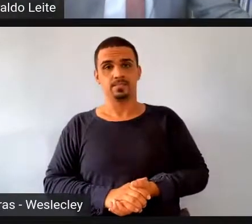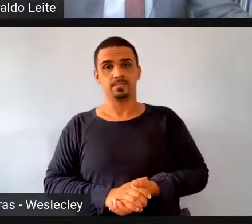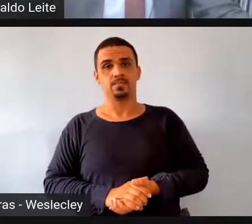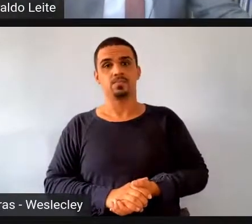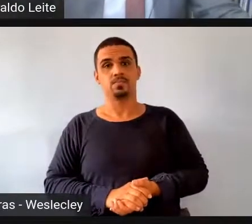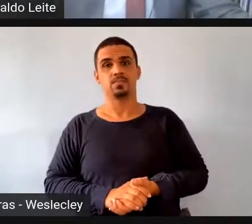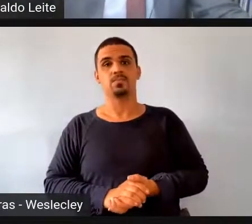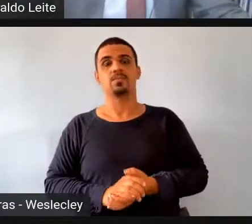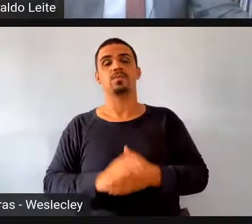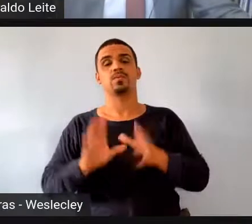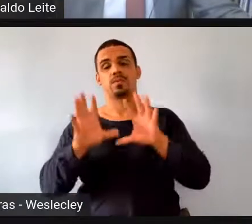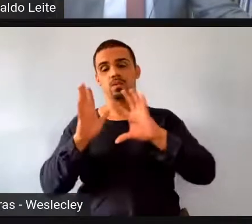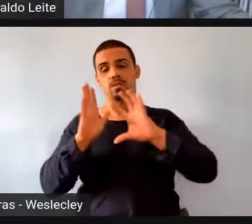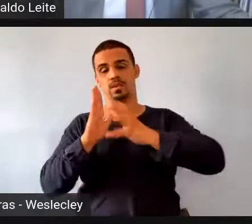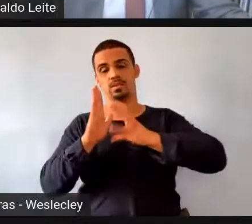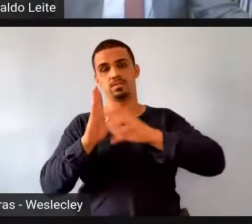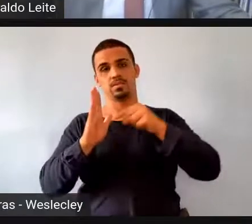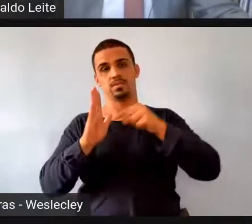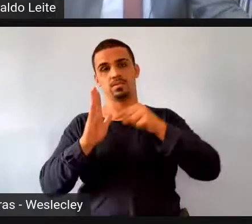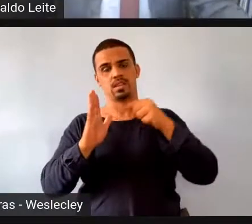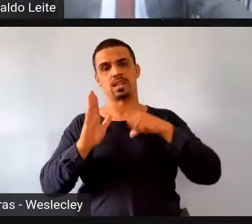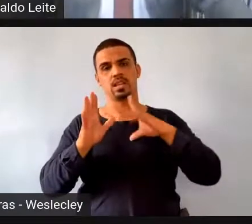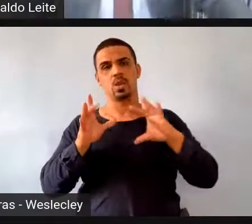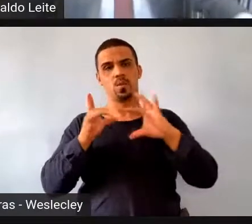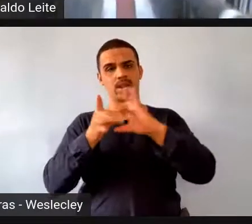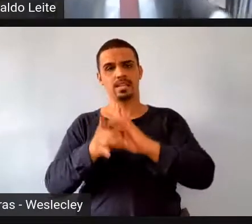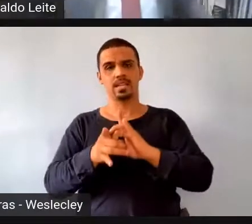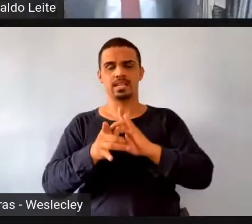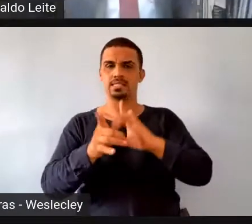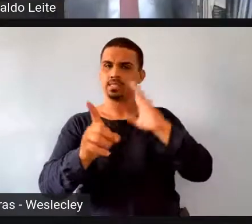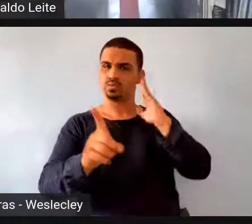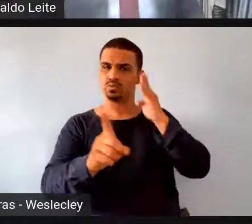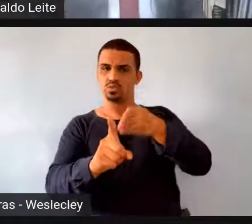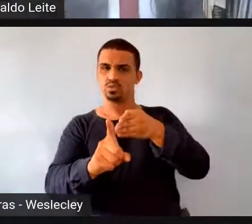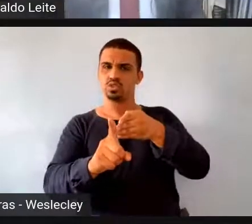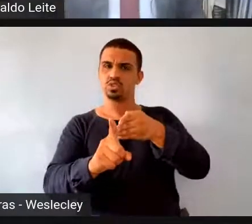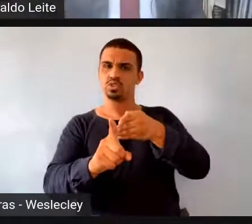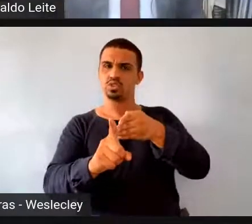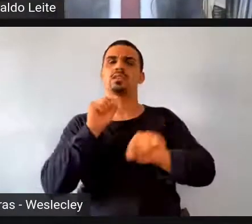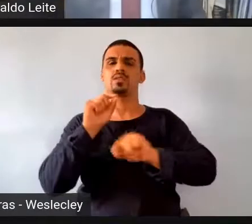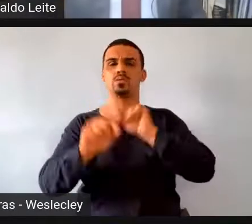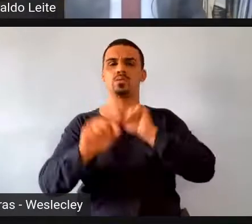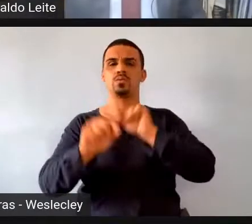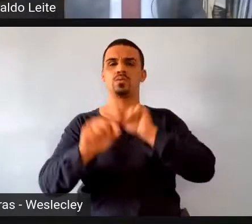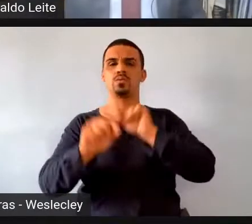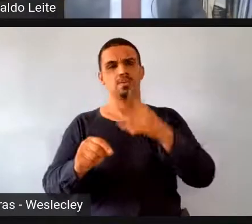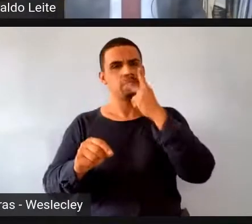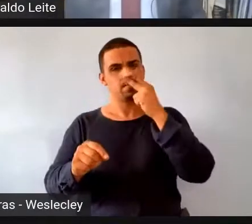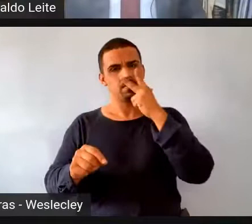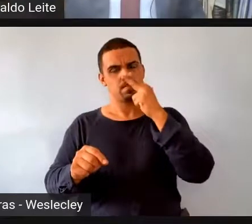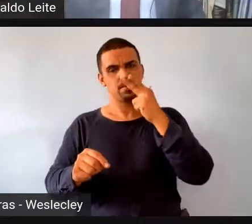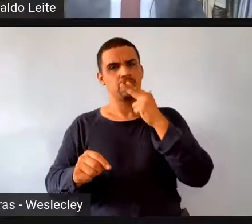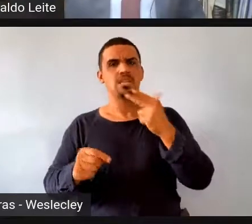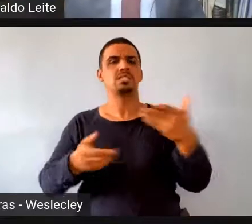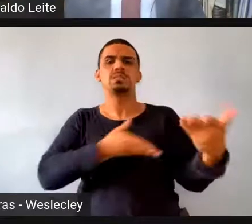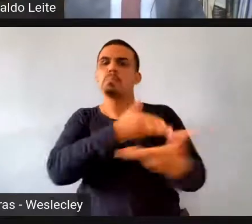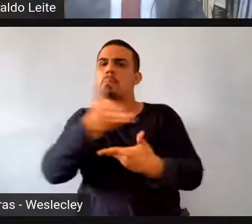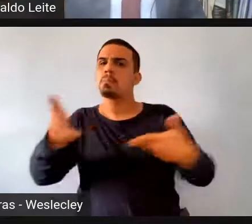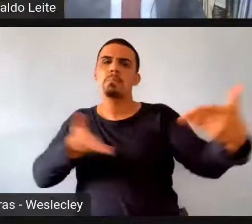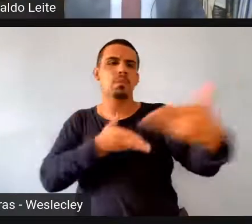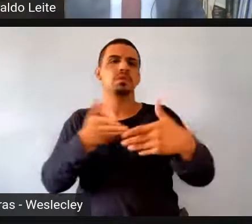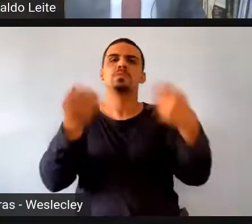identificação partidária, né? Tem uma ligação direta que parece dispensar mediação.